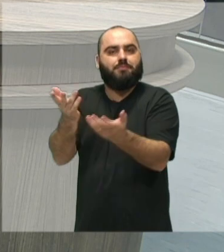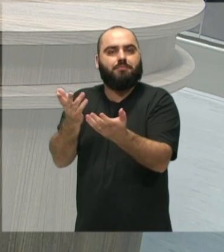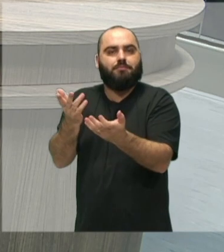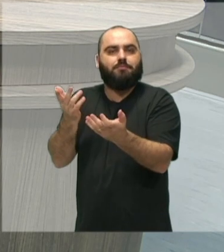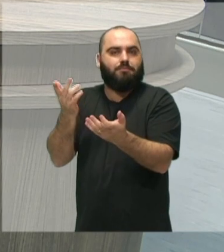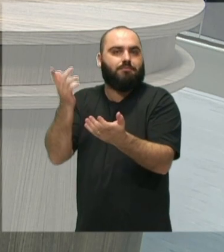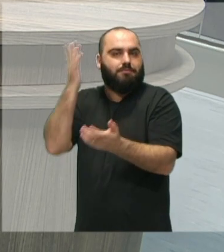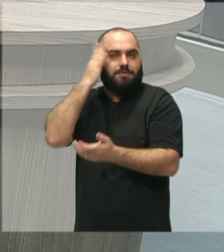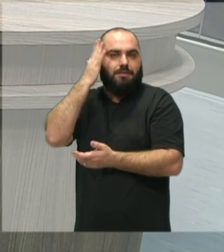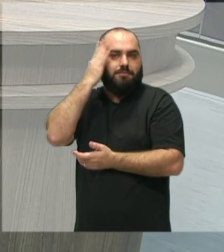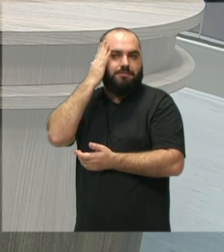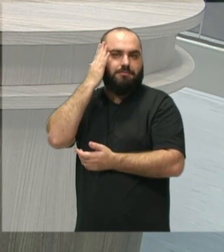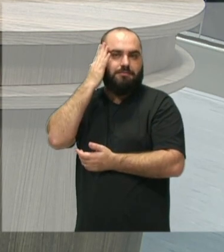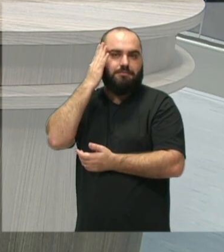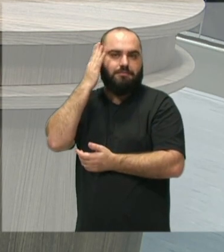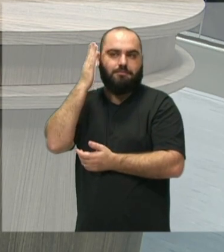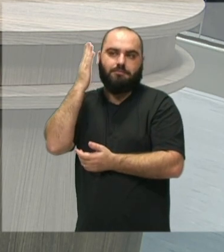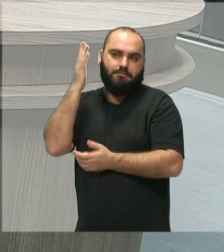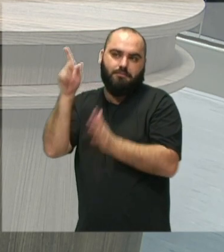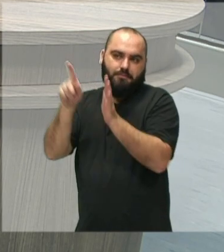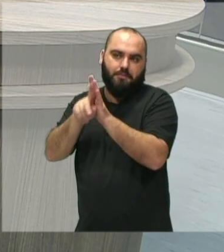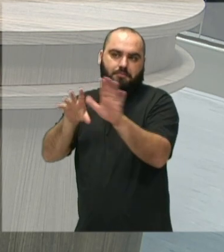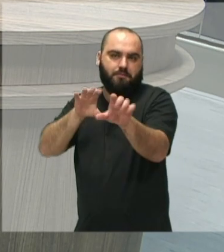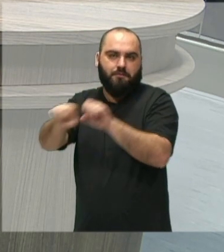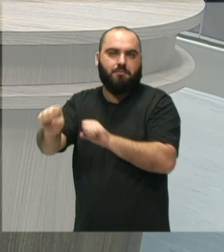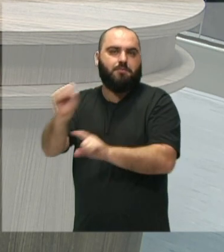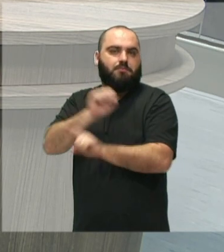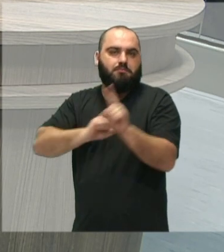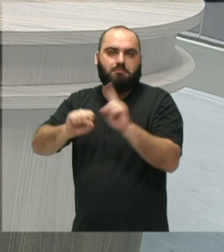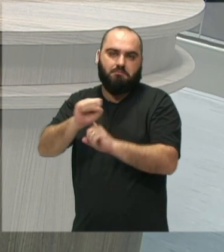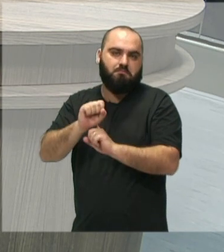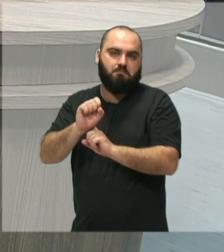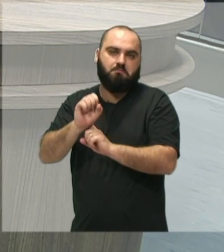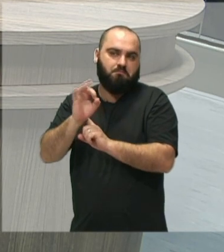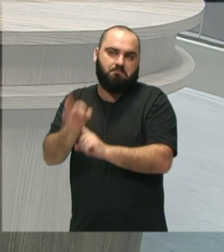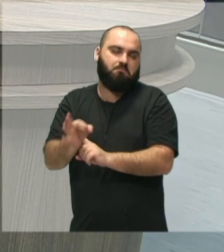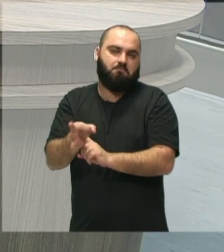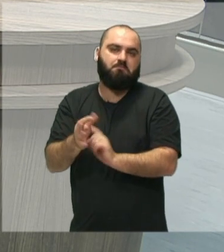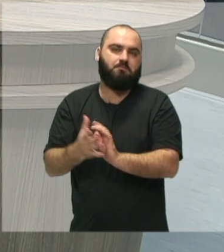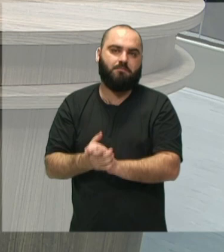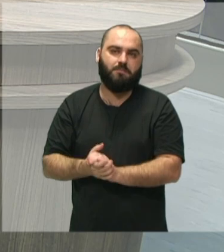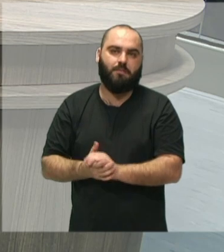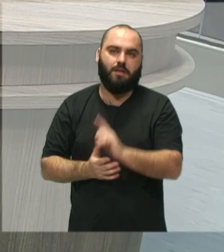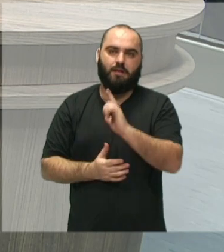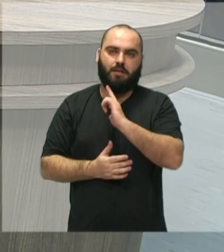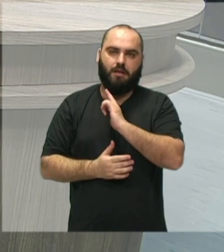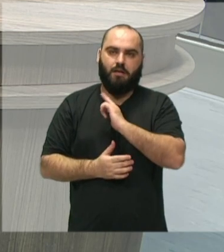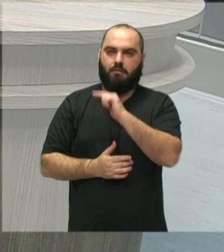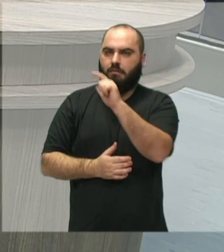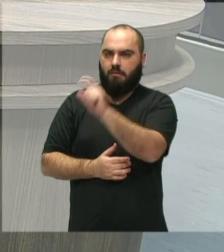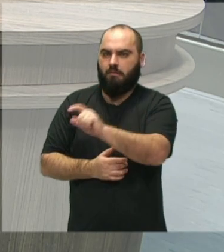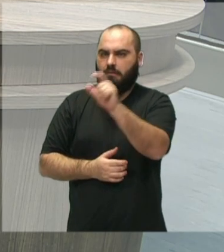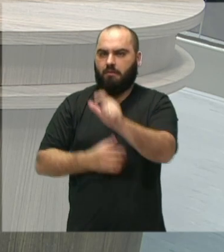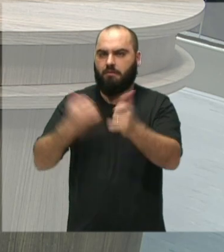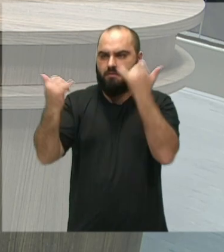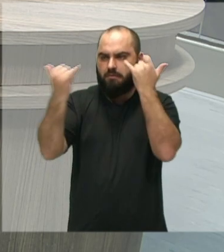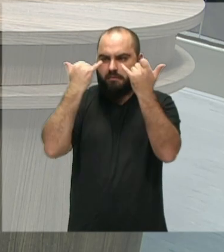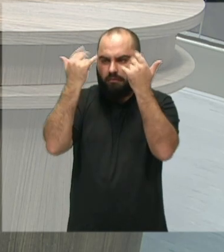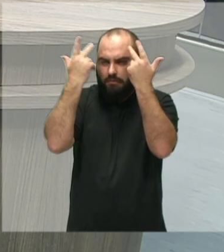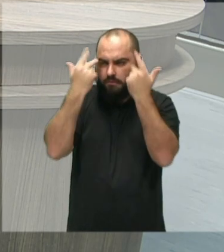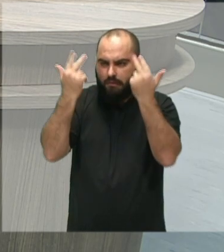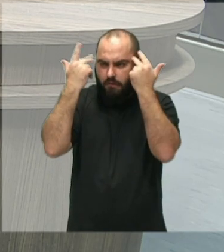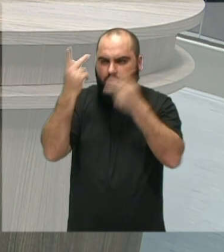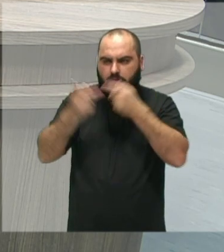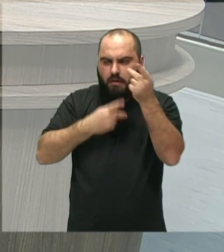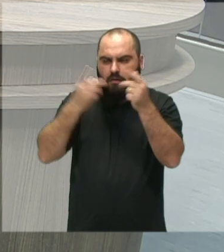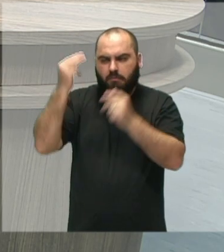grandes formadoras da sociedade, né, podemos dizer assim, né, que preserva esses acervos que contam nossas memórias, conta